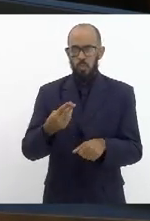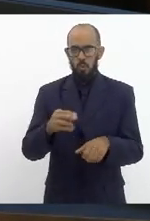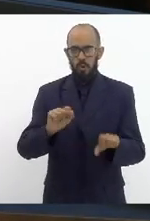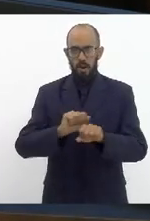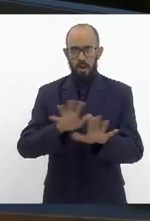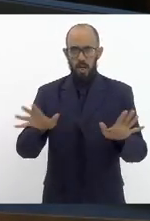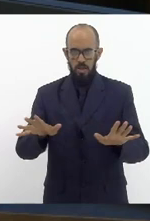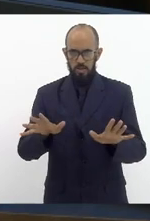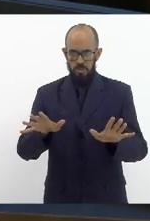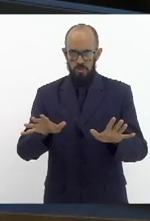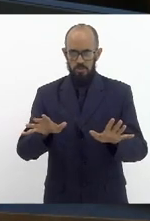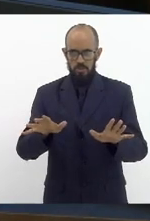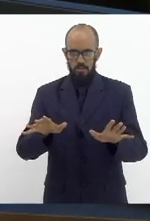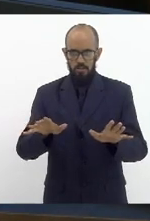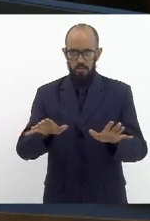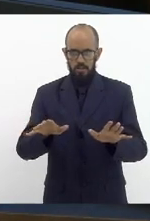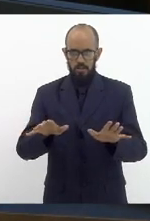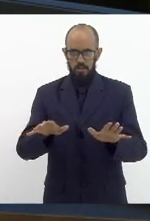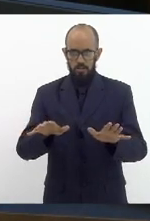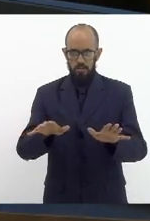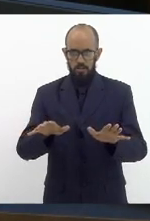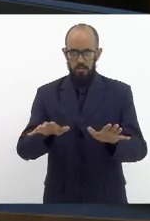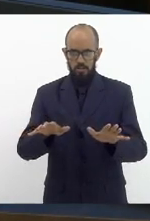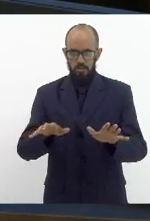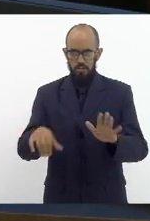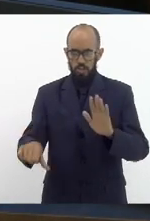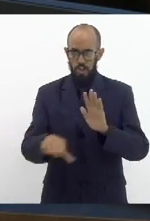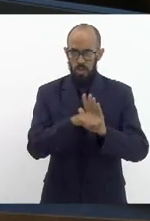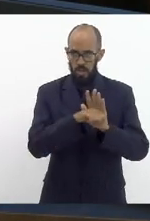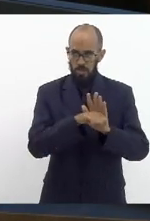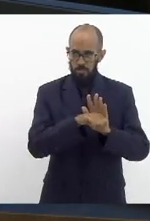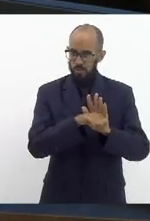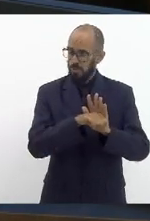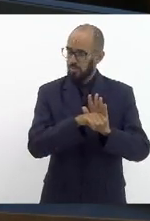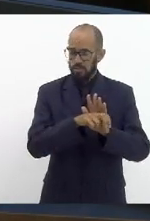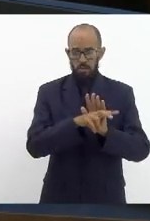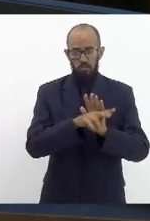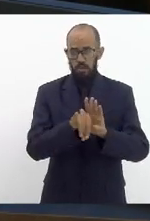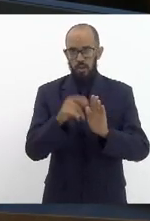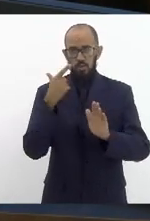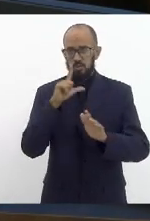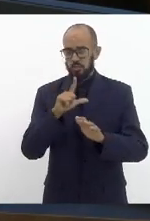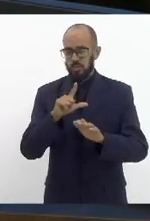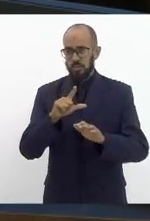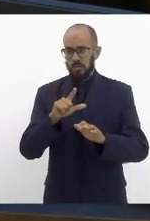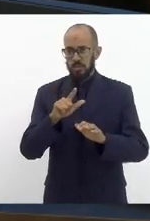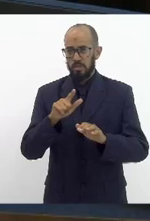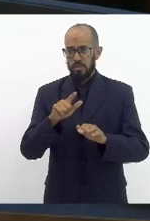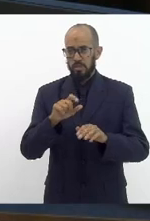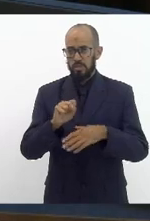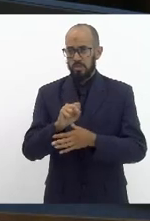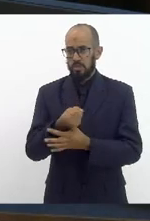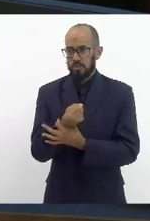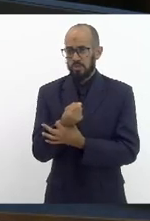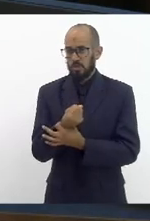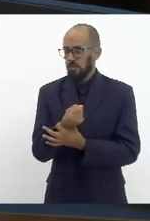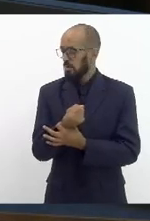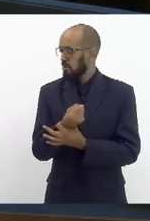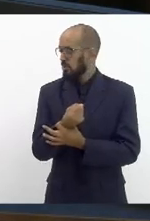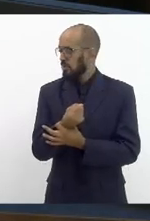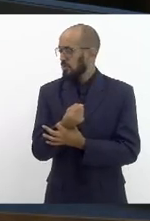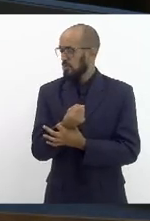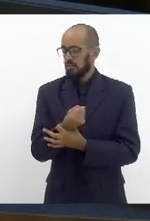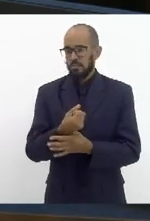elucidação de crimes, não garantirá a segurança jurídica num processo de restabelecimento